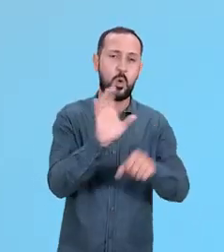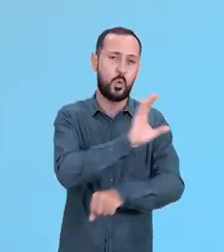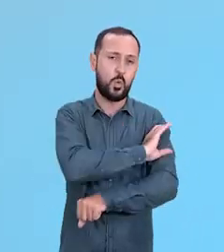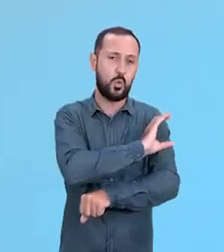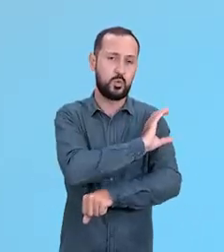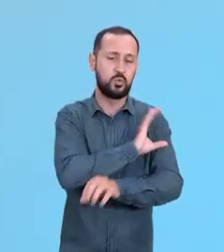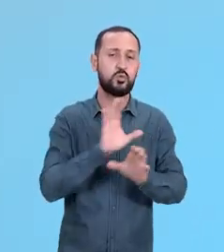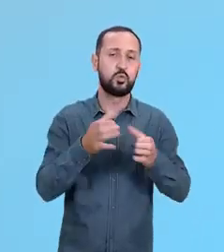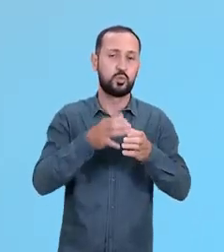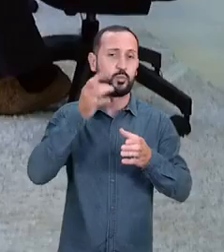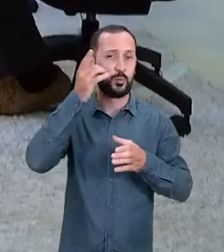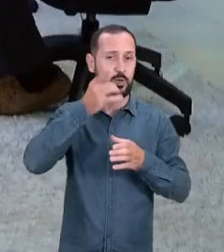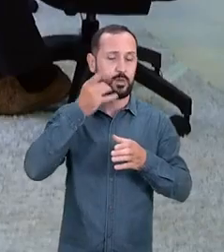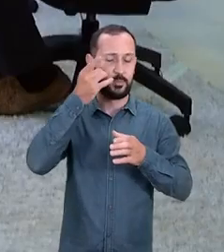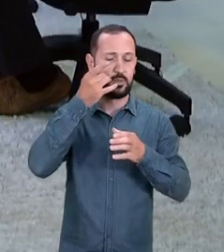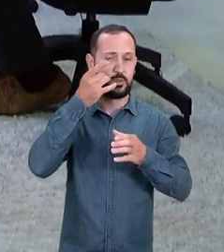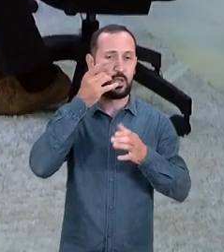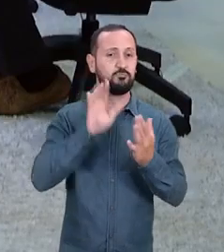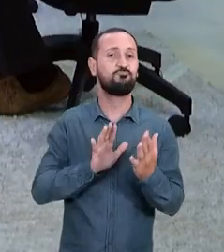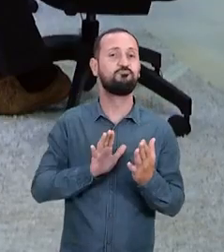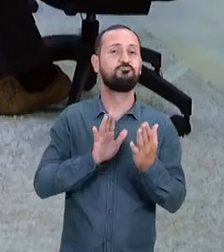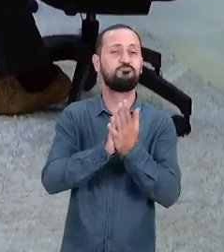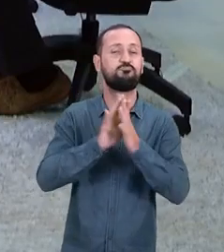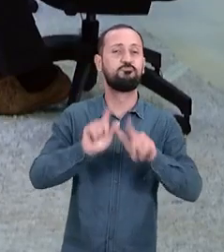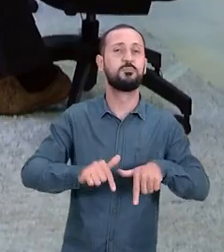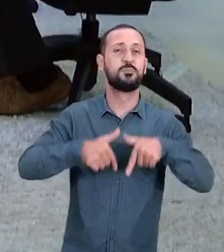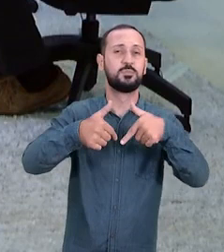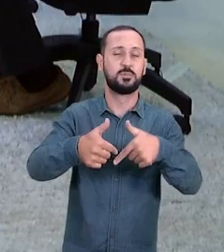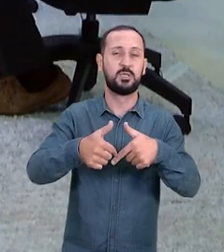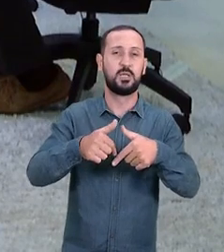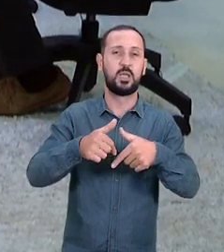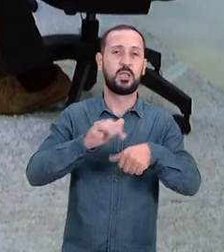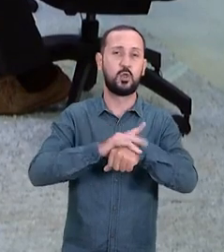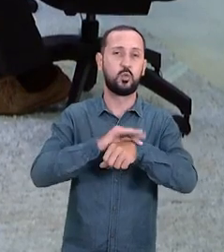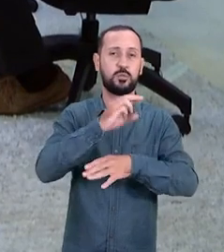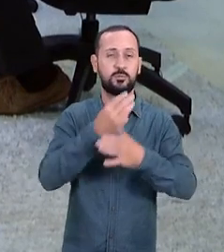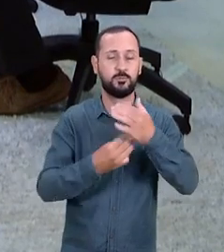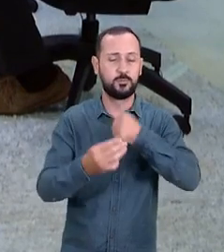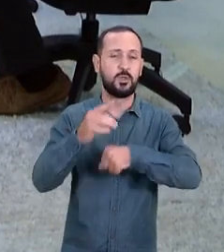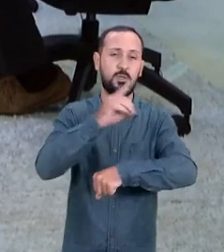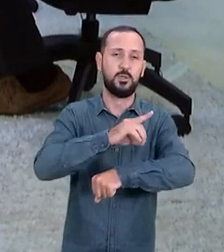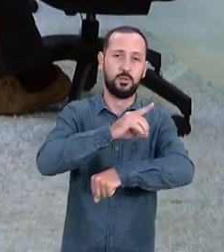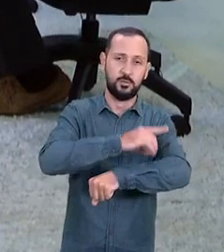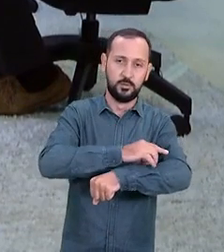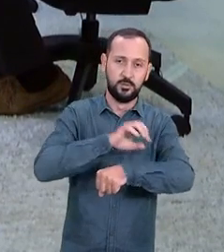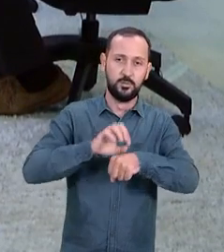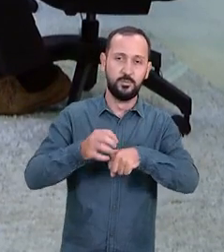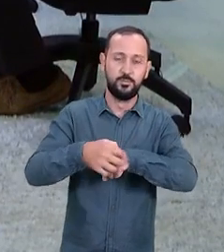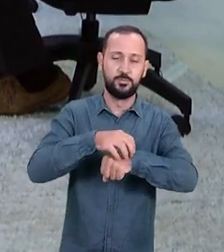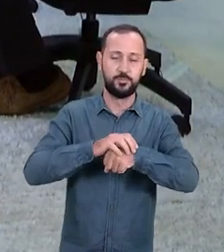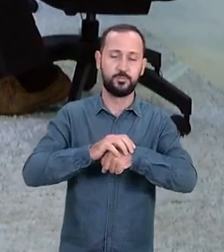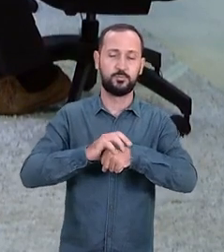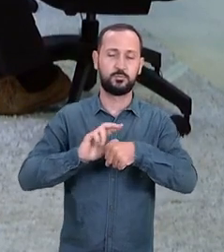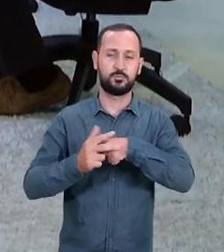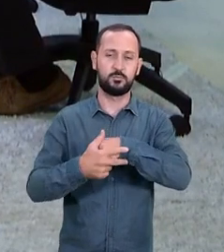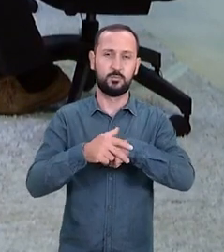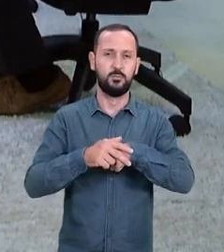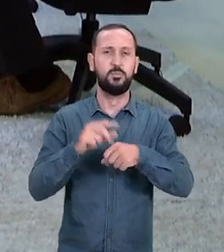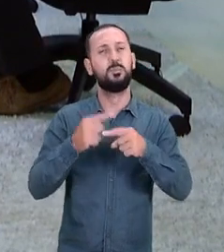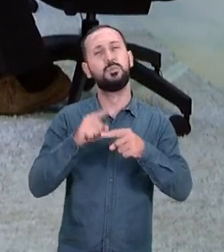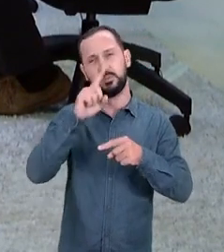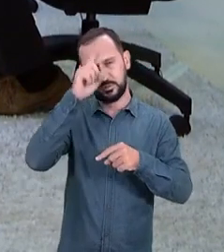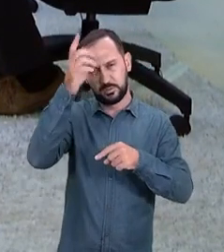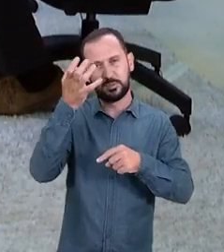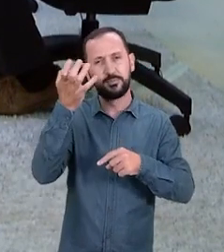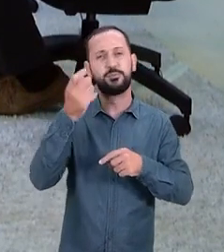coordenador desta Frente Parlamentar de Enfrentamento da Tríplice Epidemia, Dengue, Chikungunya e Zika. Por que o senhor resolveu fazer